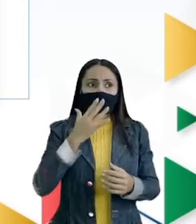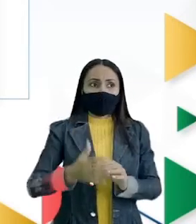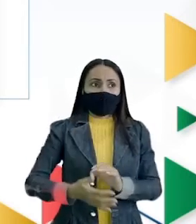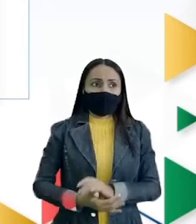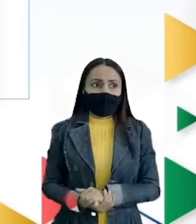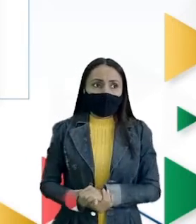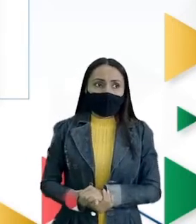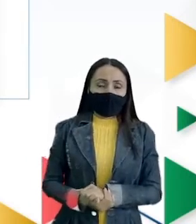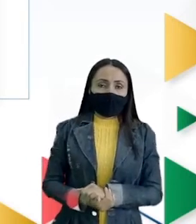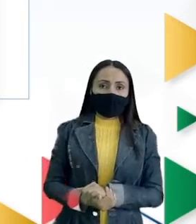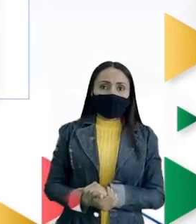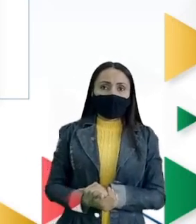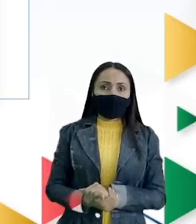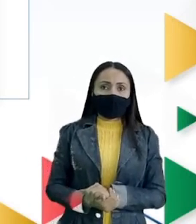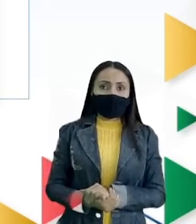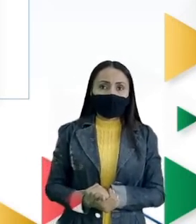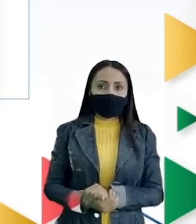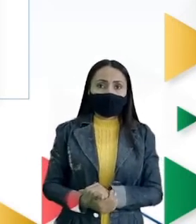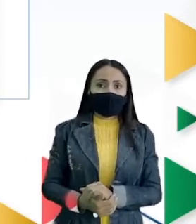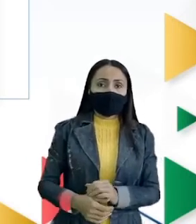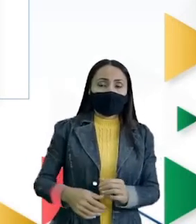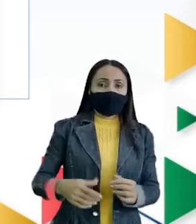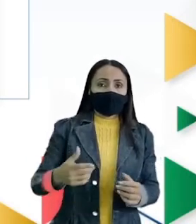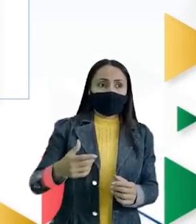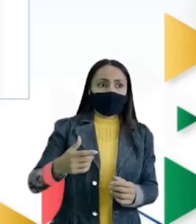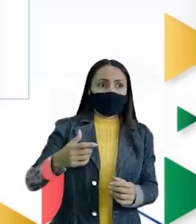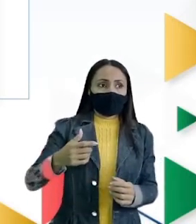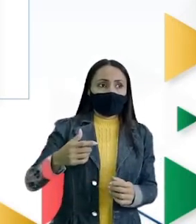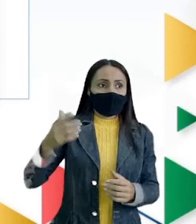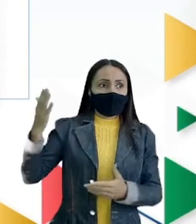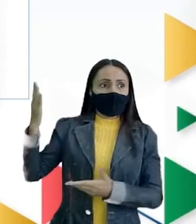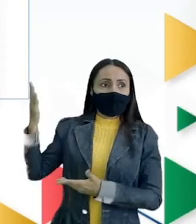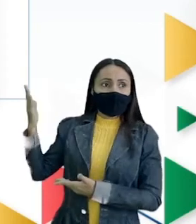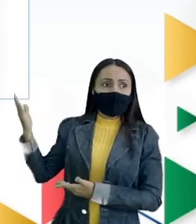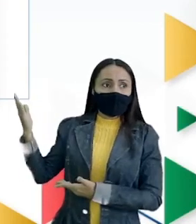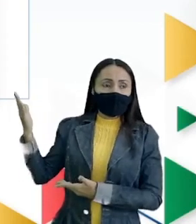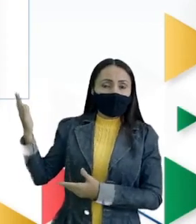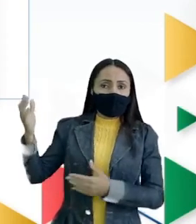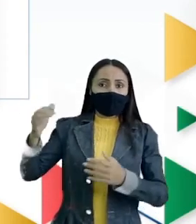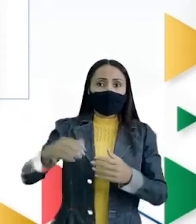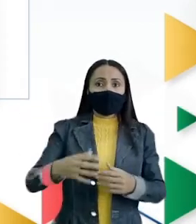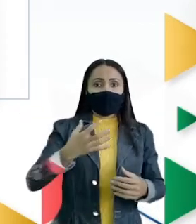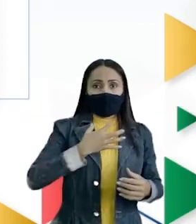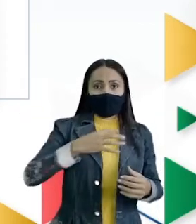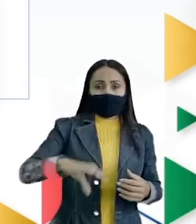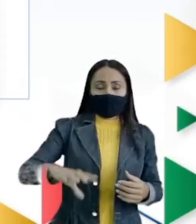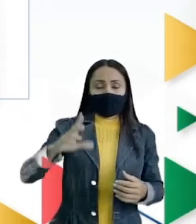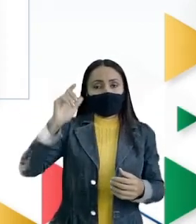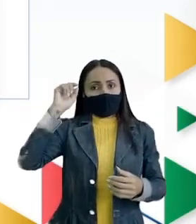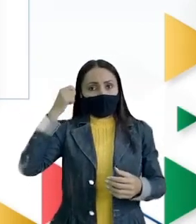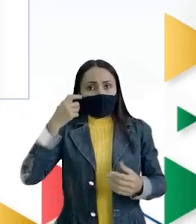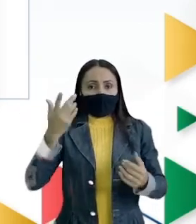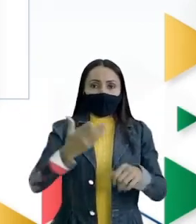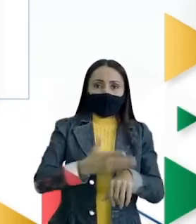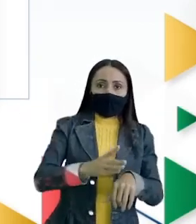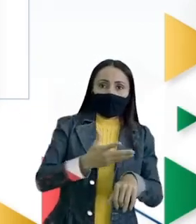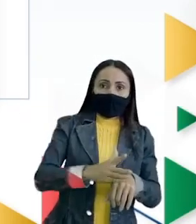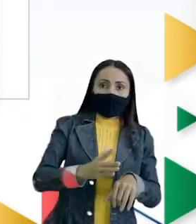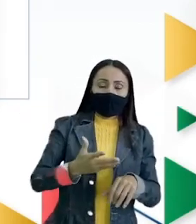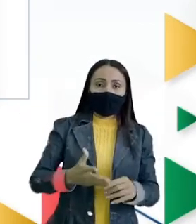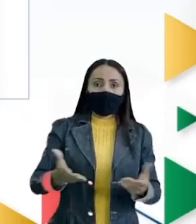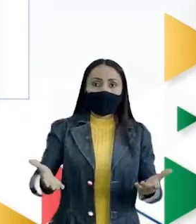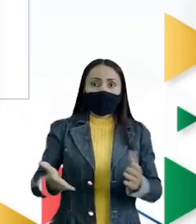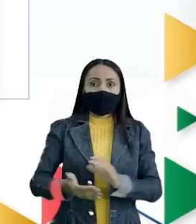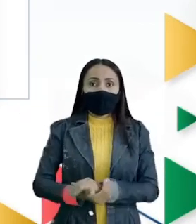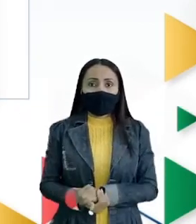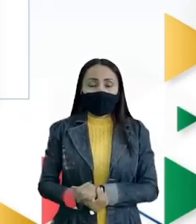escuro, 2, o azul marinho, o baiano, bem morena, o branco suja, o